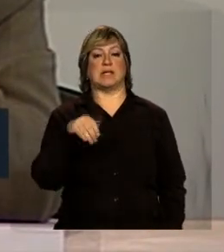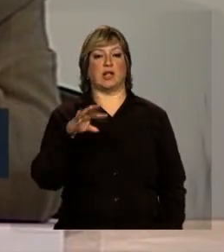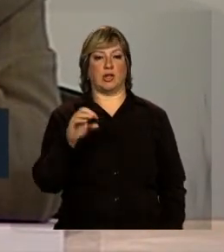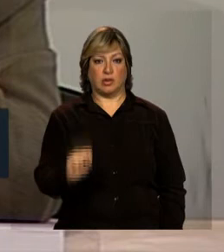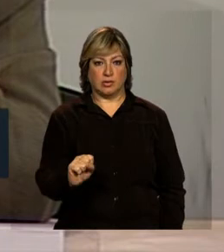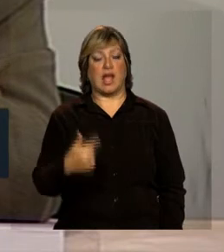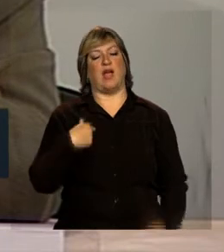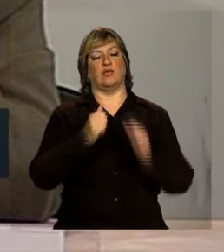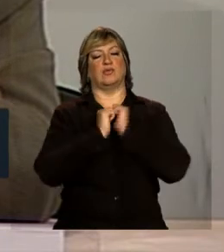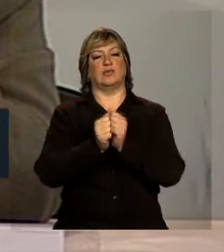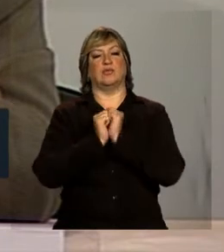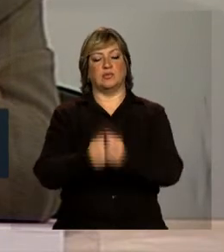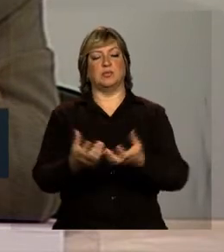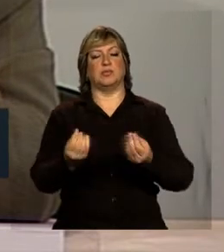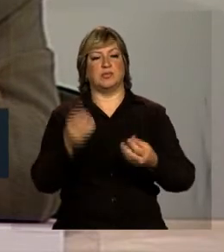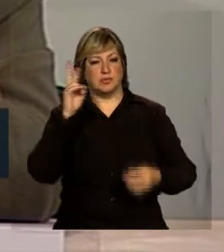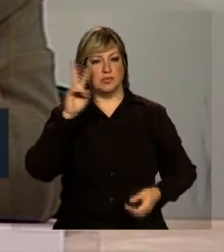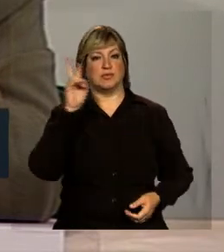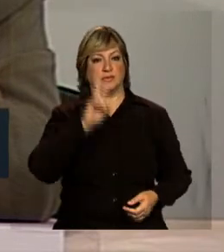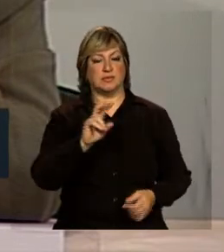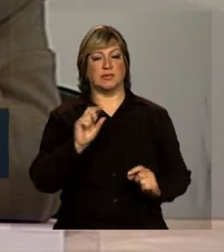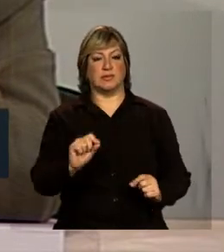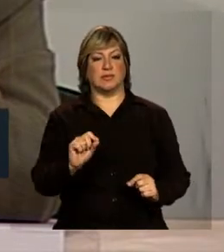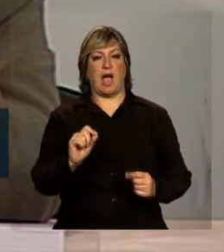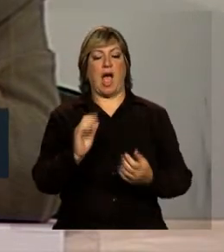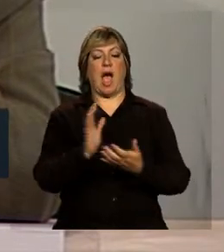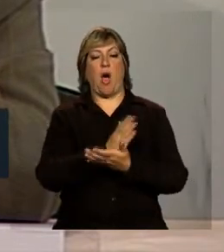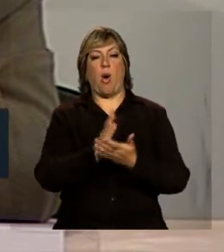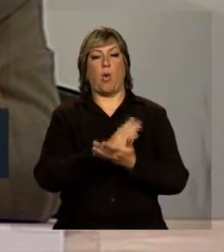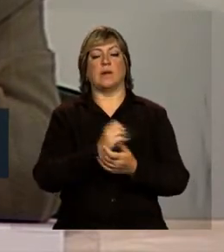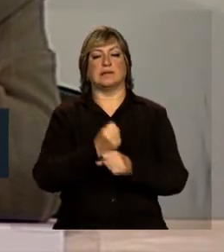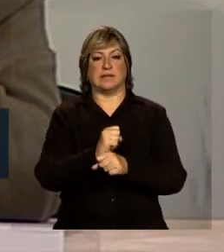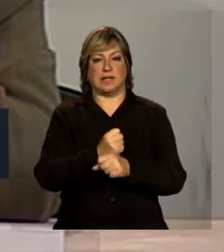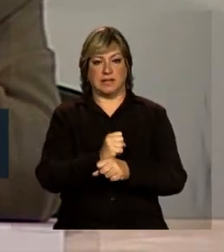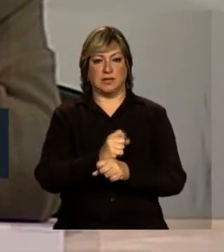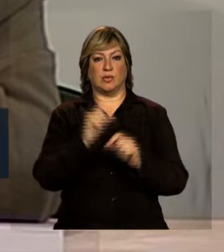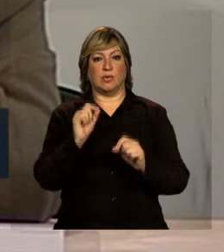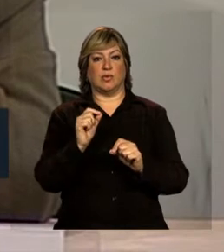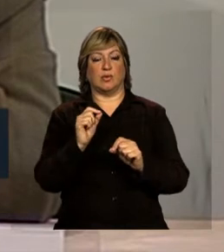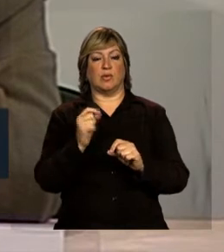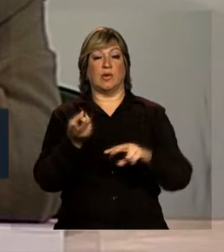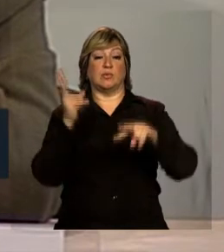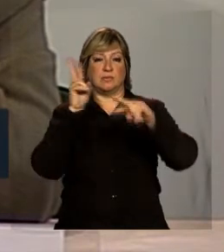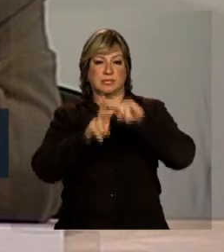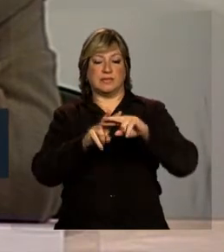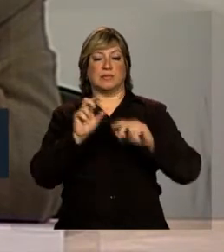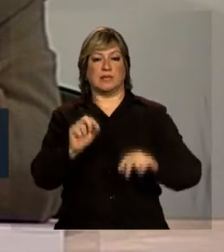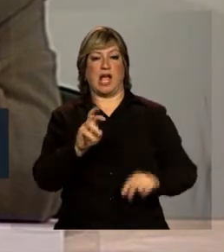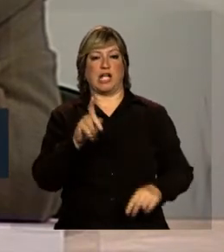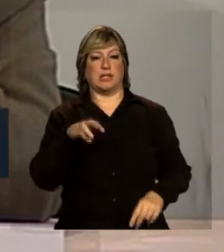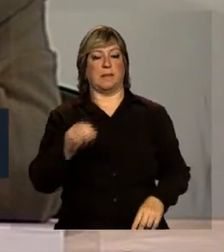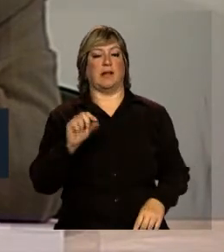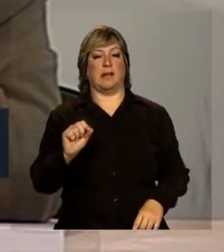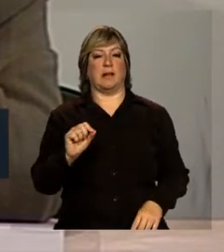com quem eu convivi por alguns anos nas prisões do regime militar em São